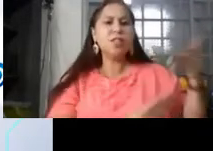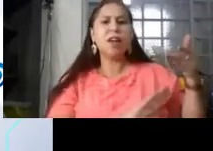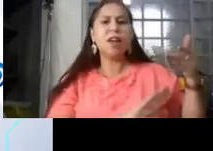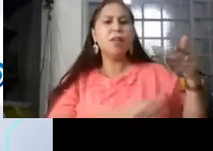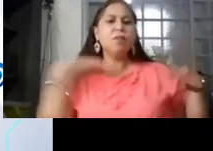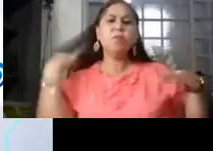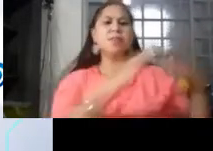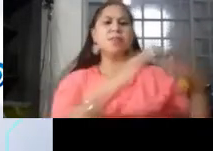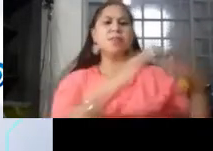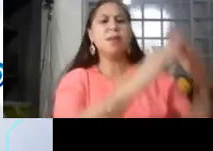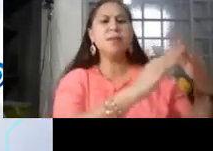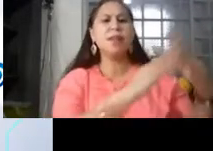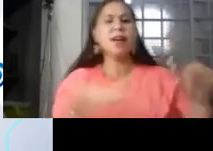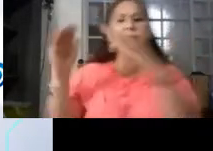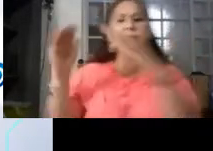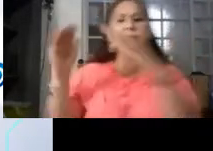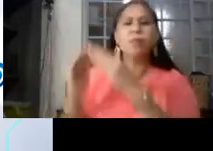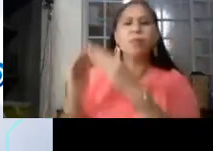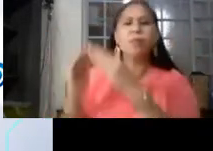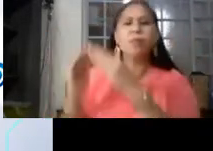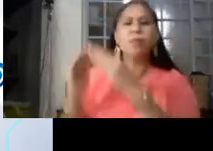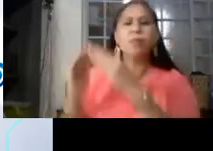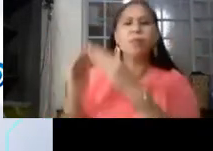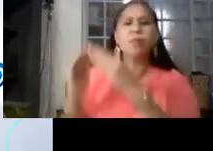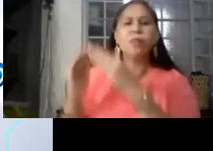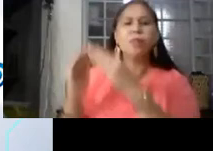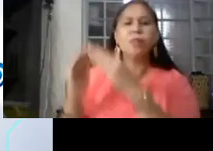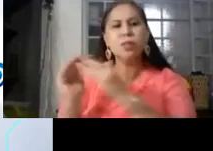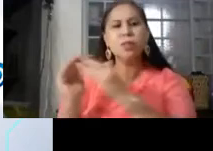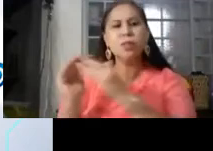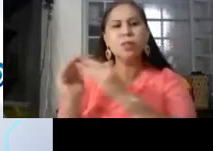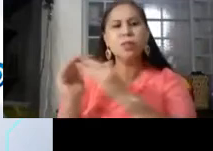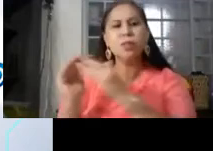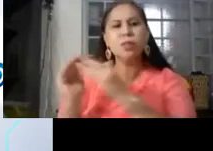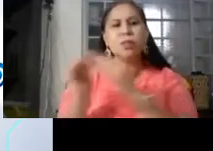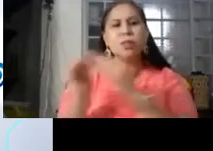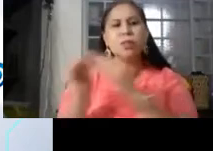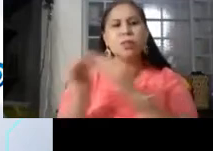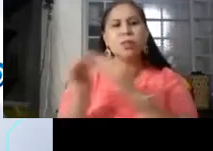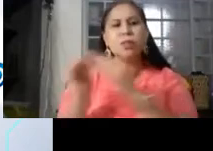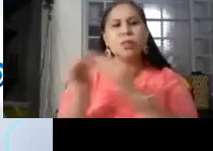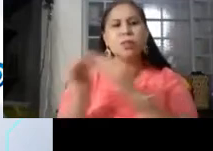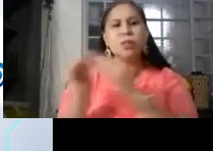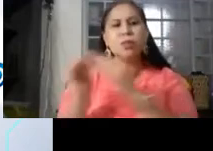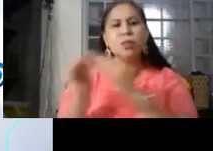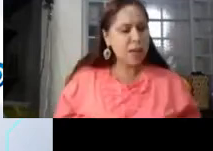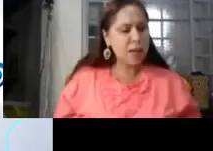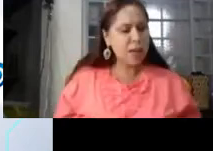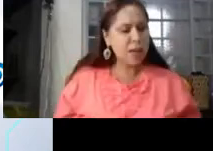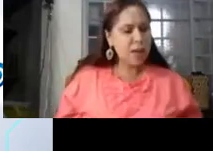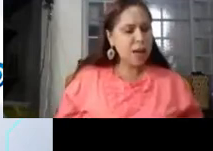tacos. Então, não precisa mais eu dizer casa, toda vez dizendo casa de João e de Pedro, porque elas já